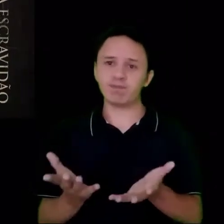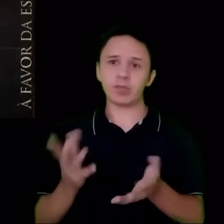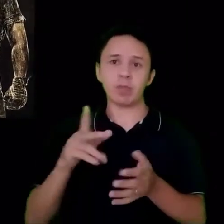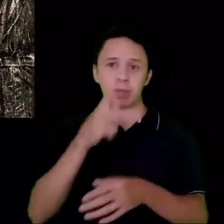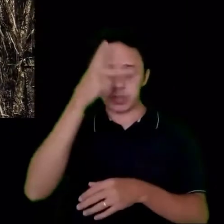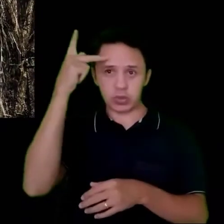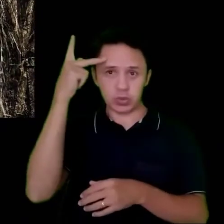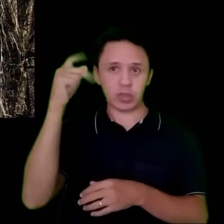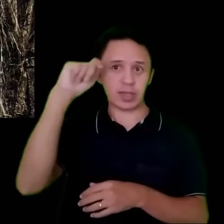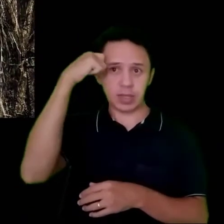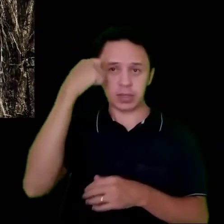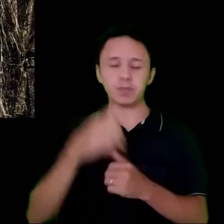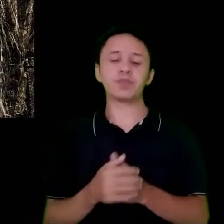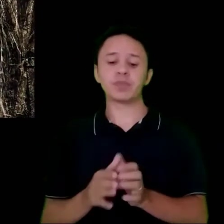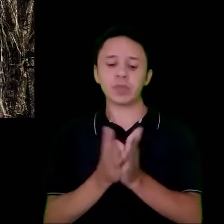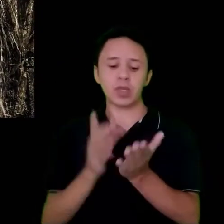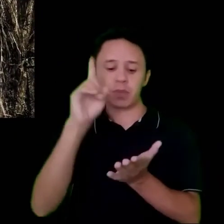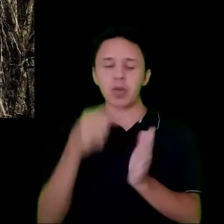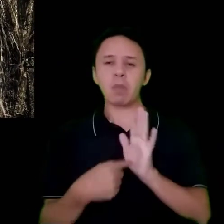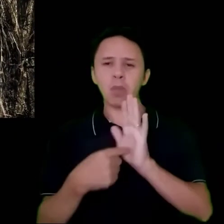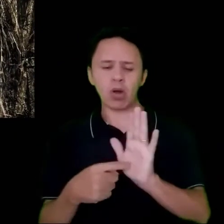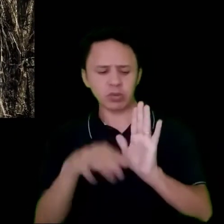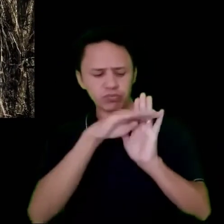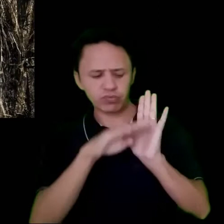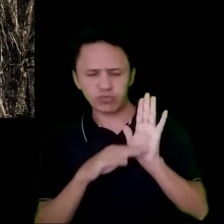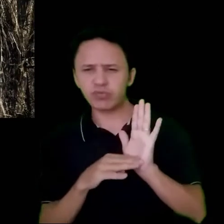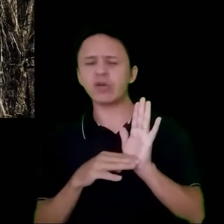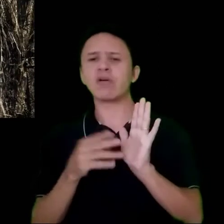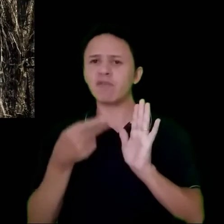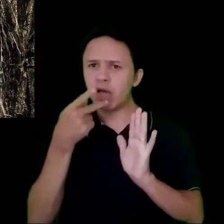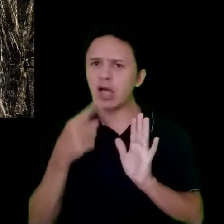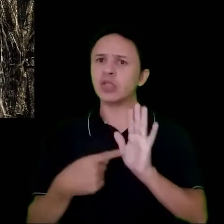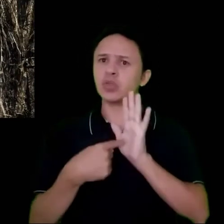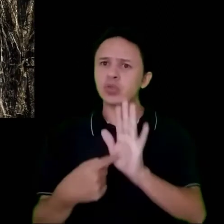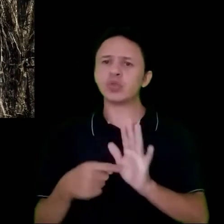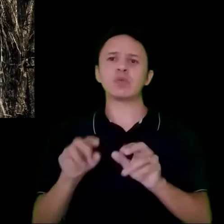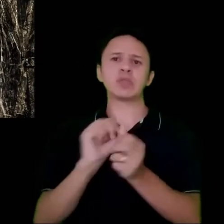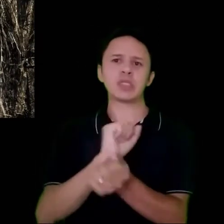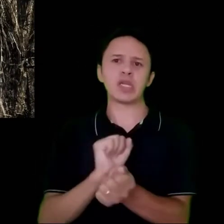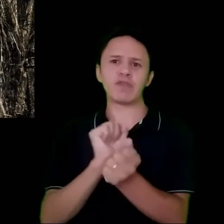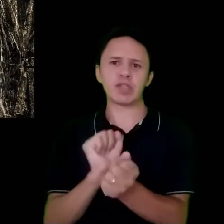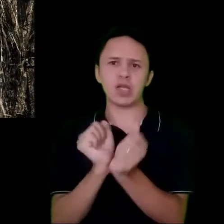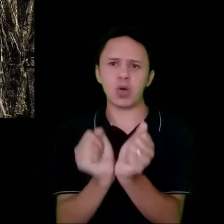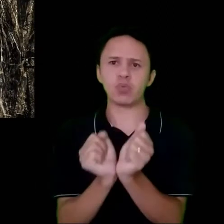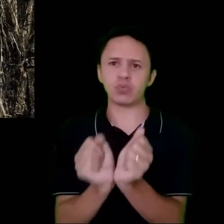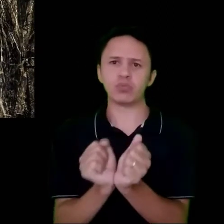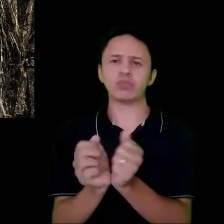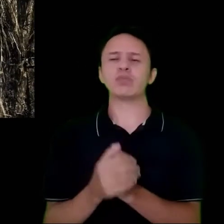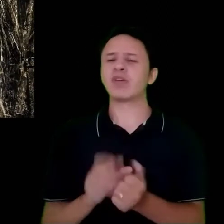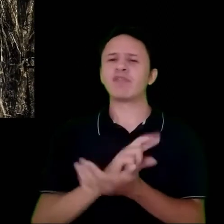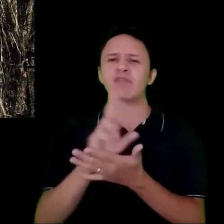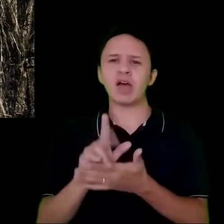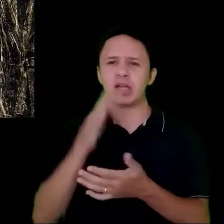africanos negros. Na Bíblia, existem regulamentos e menções sobre a escravidão, tanto no Antigo quanto no Novo Testamento, e